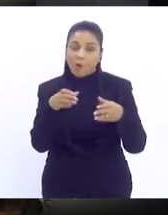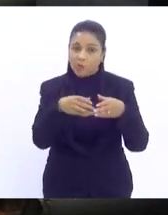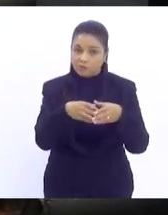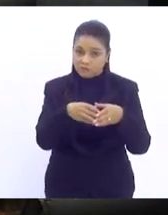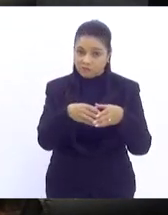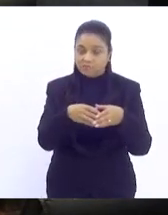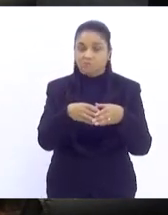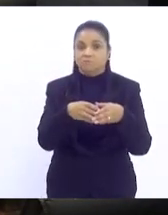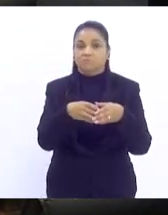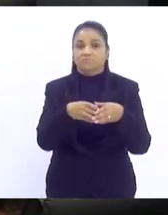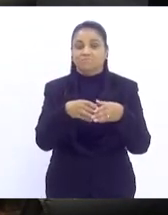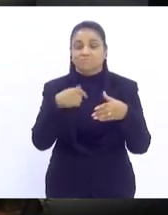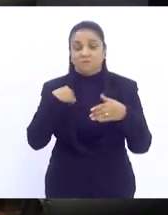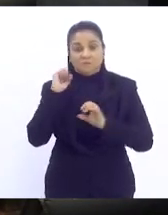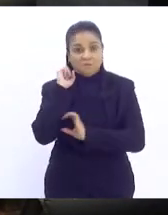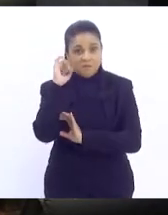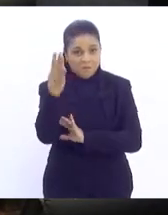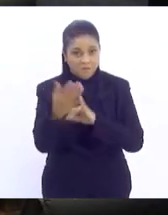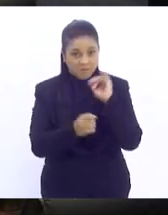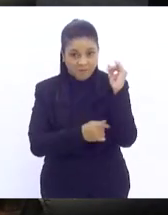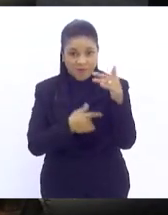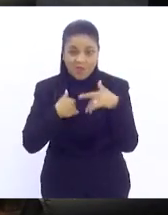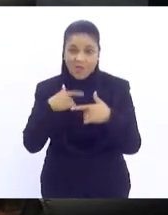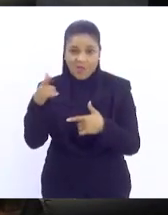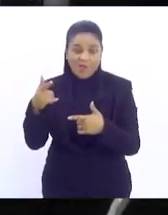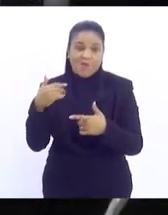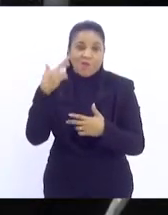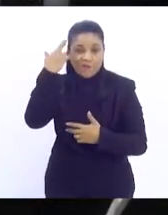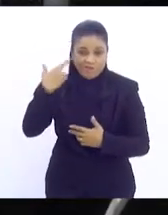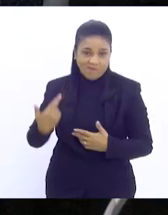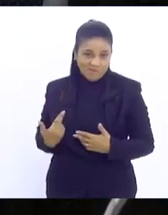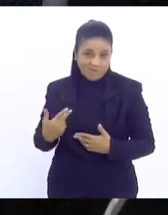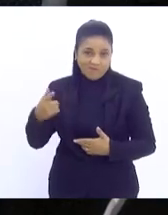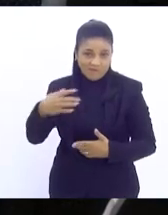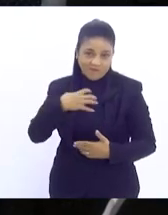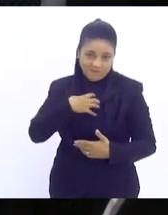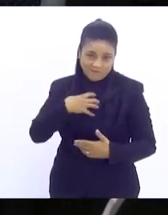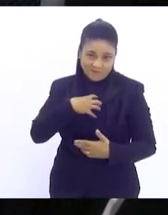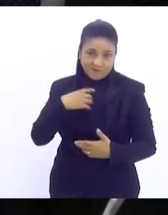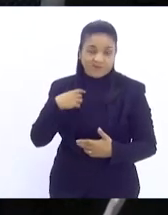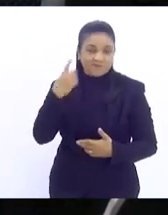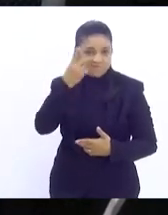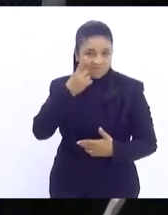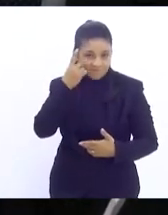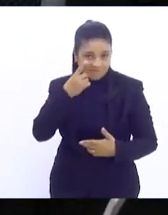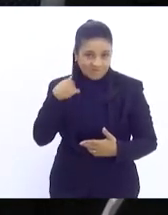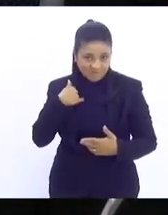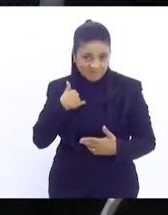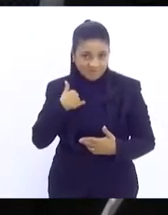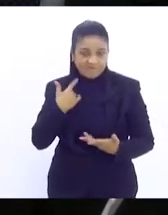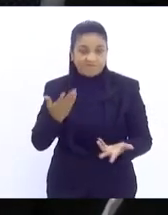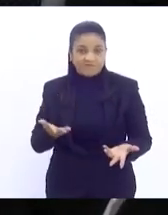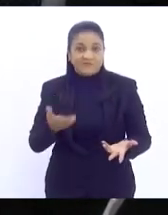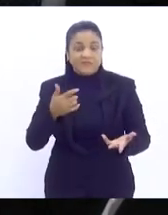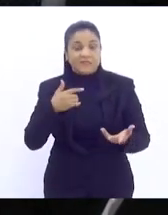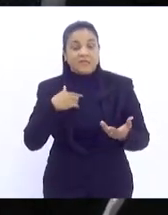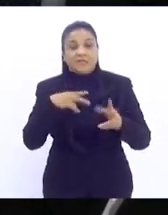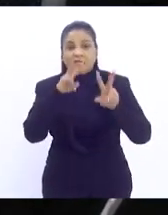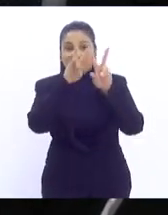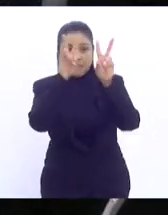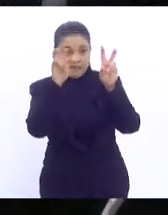me senti com apelido a fala pela deputada Renata Souza por mais que tu não faça parte do tema